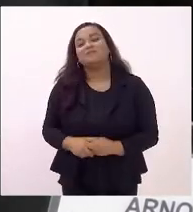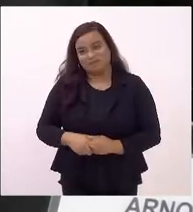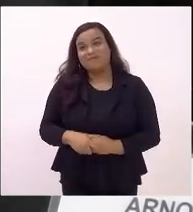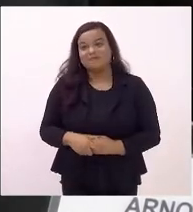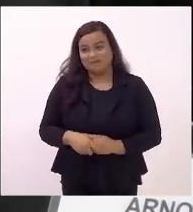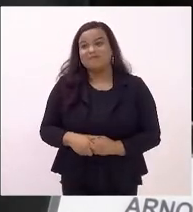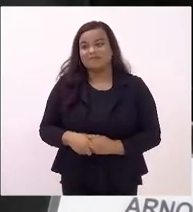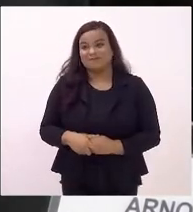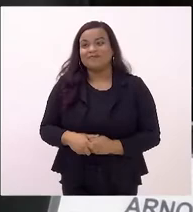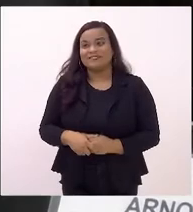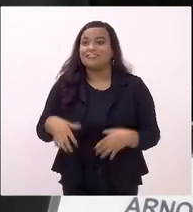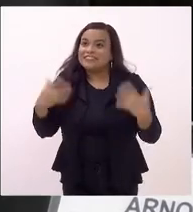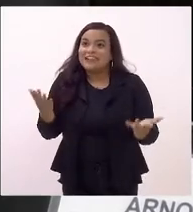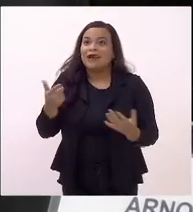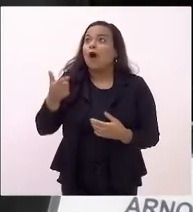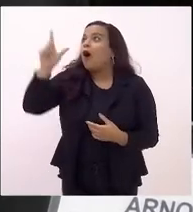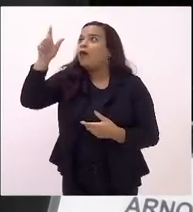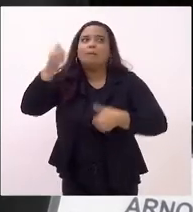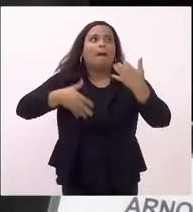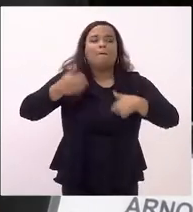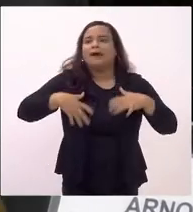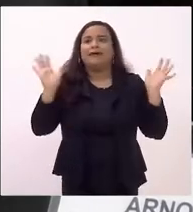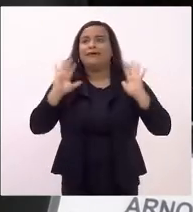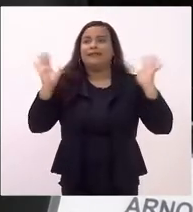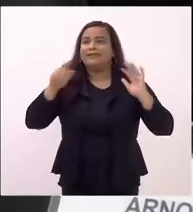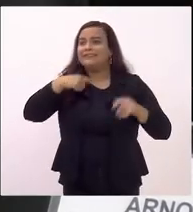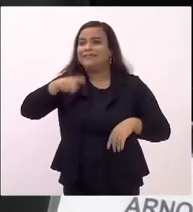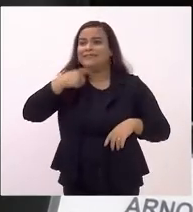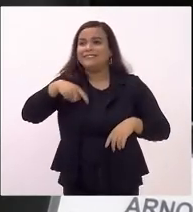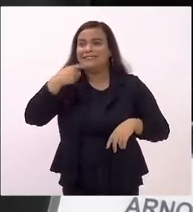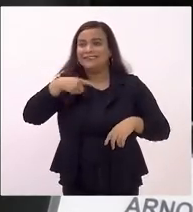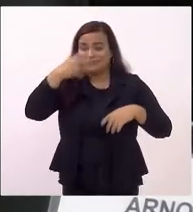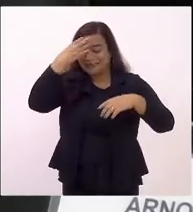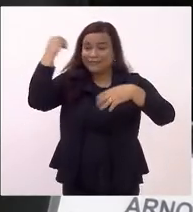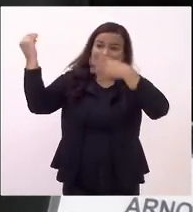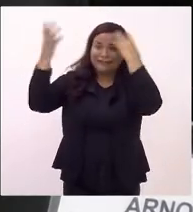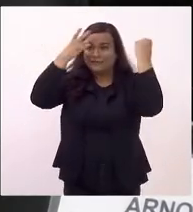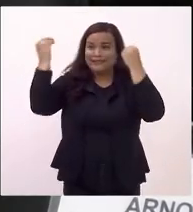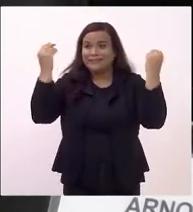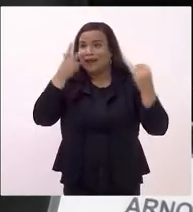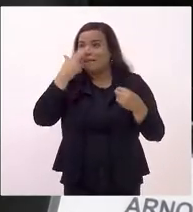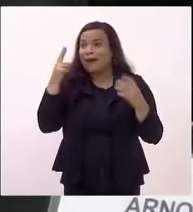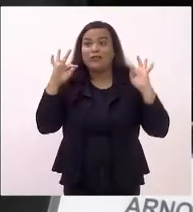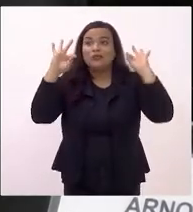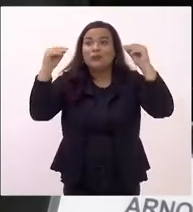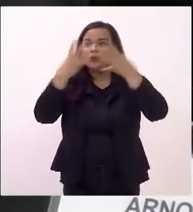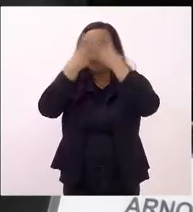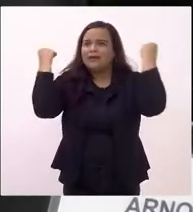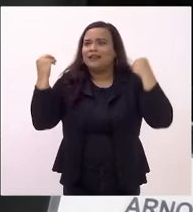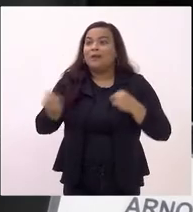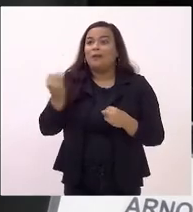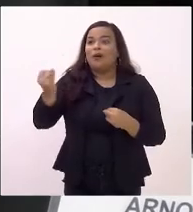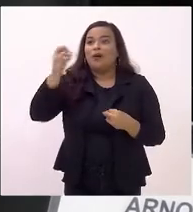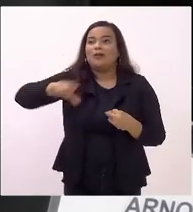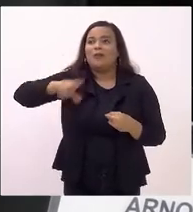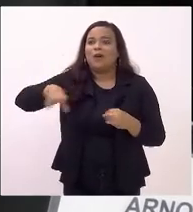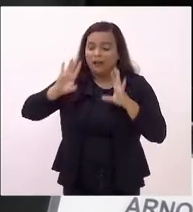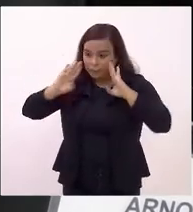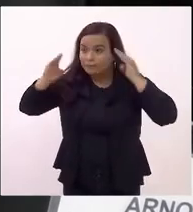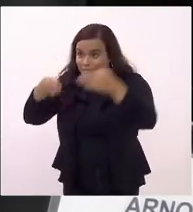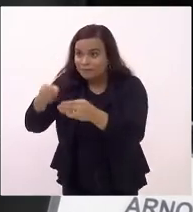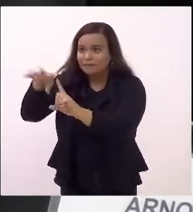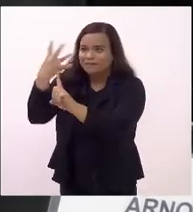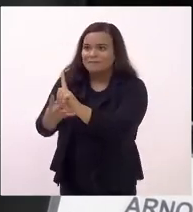que nada mais fica importante para mim a não ser dizer